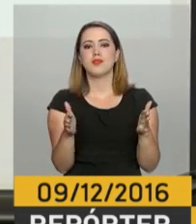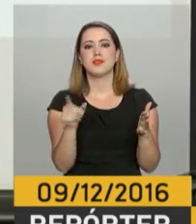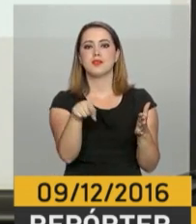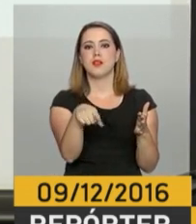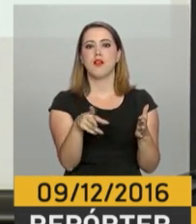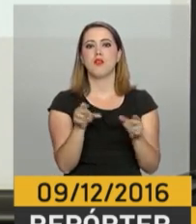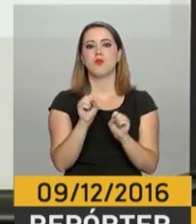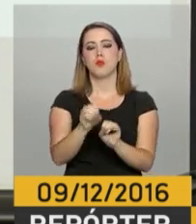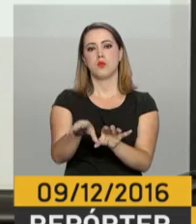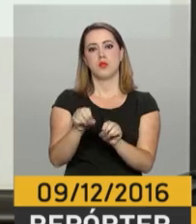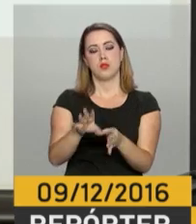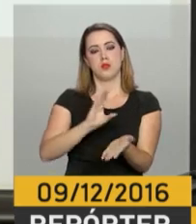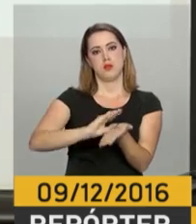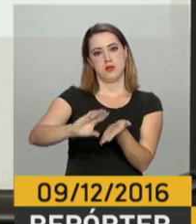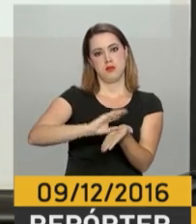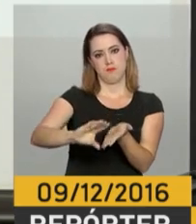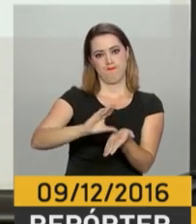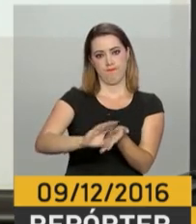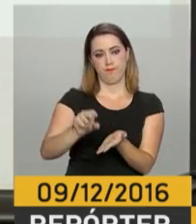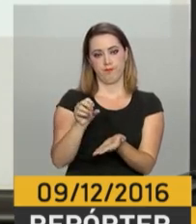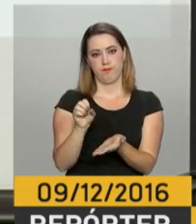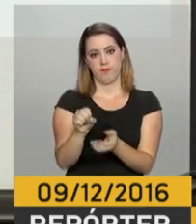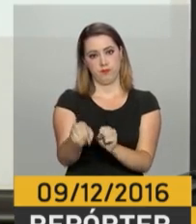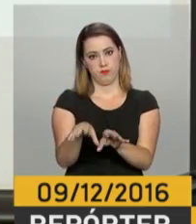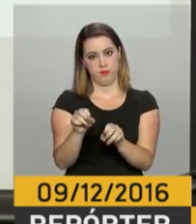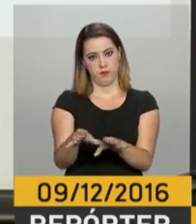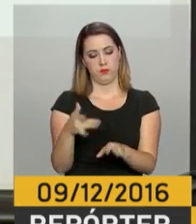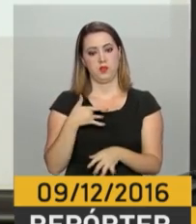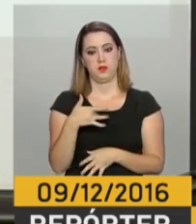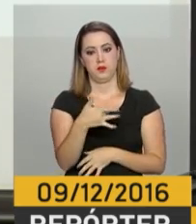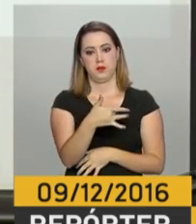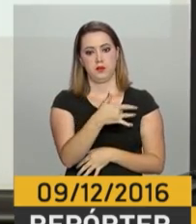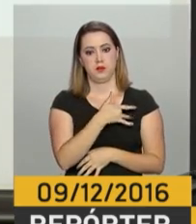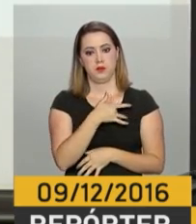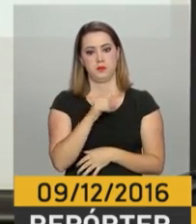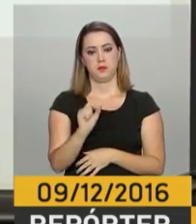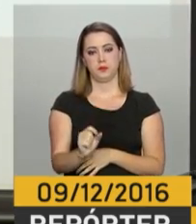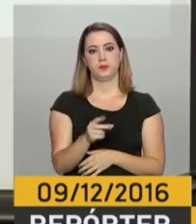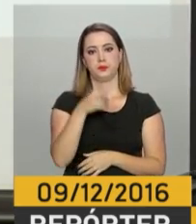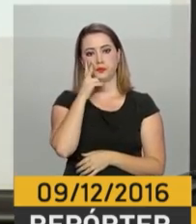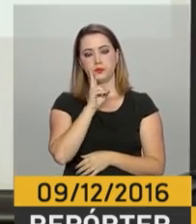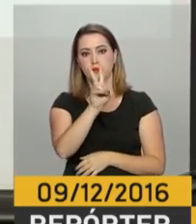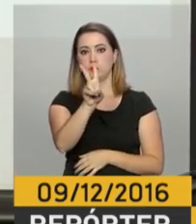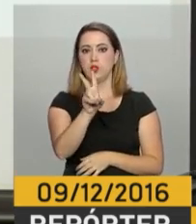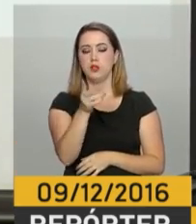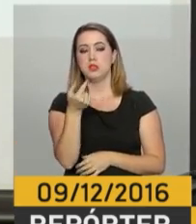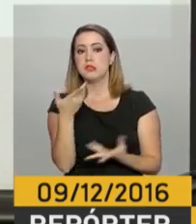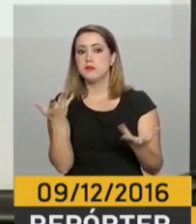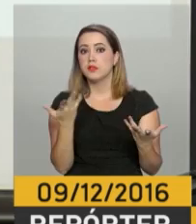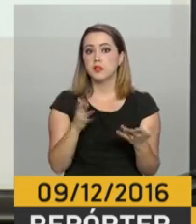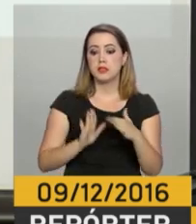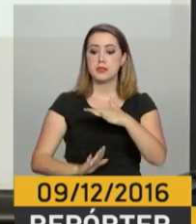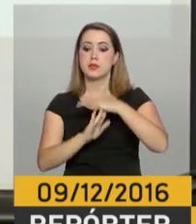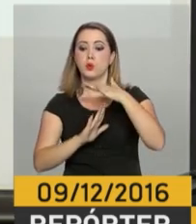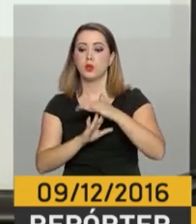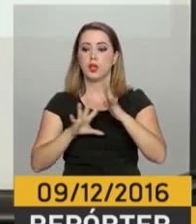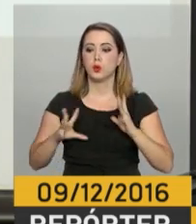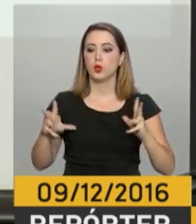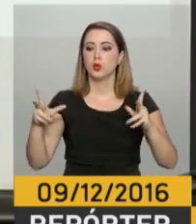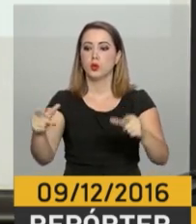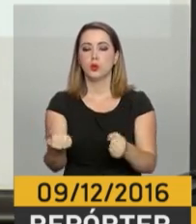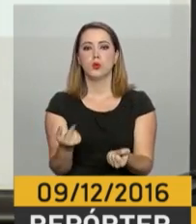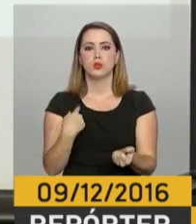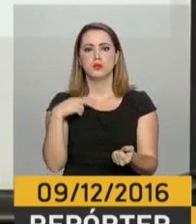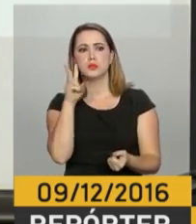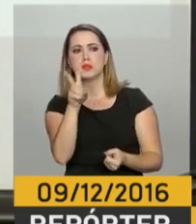a verba para saúde e educação. É claro, se o teto é geral, você tem que tirar de uma ou outra atividade, quem sabe uma obra,